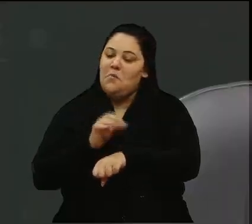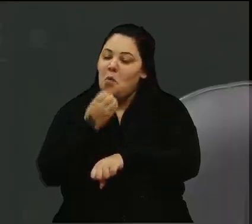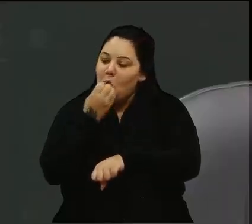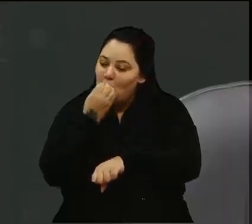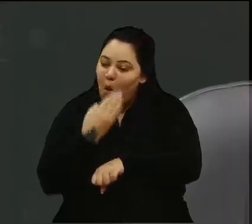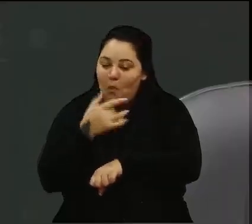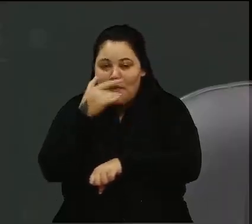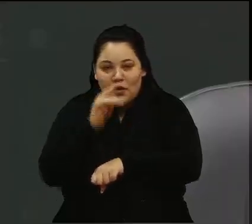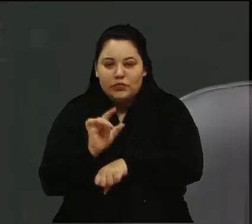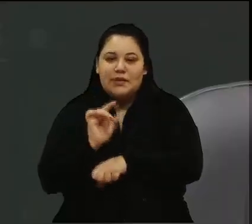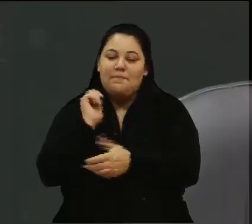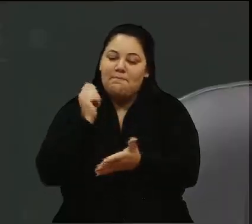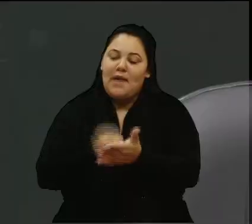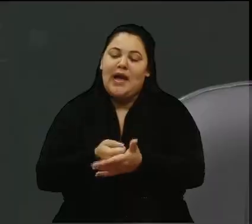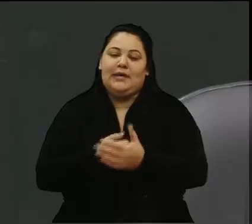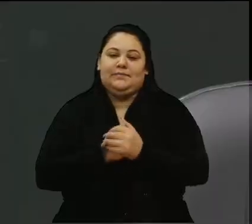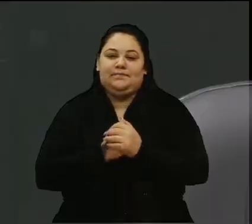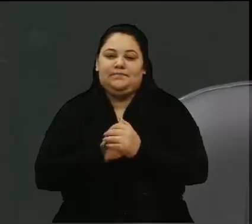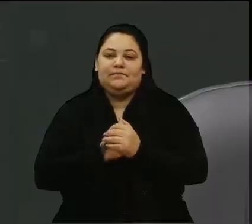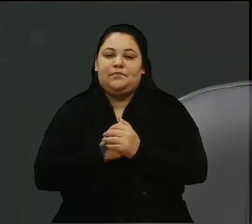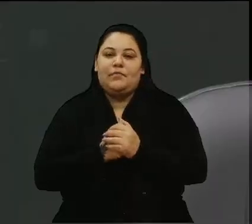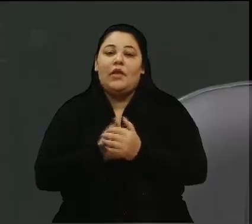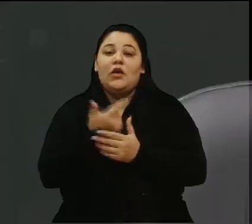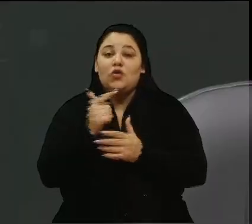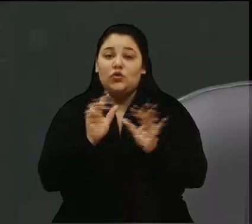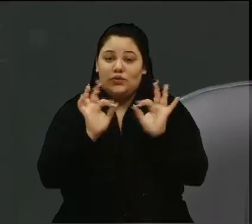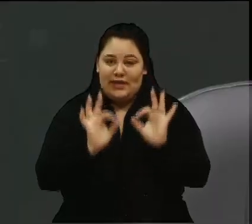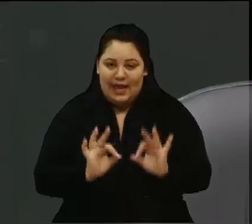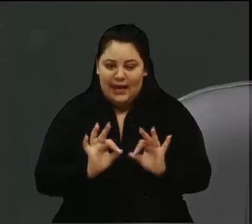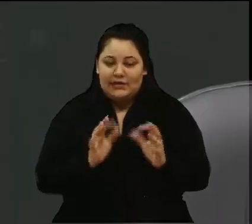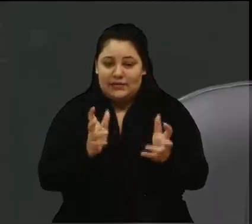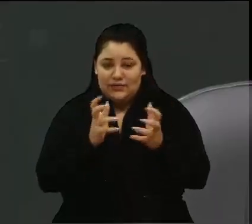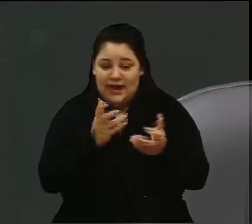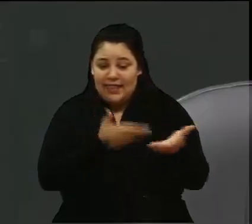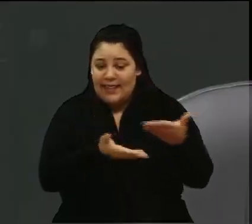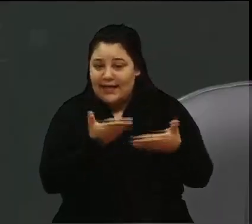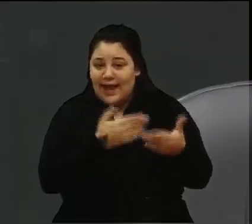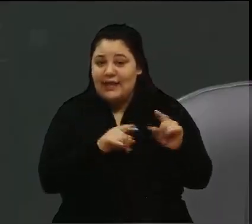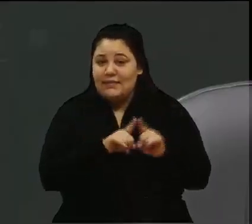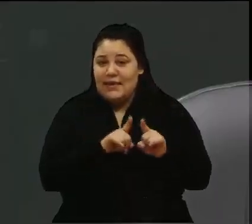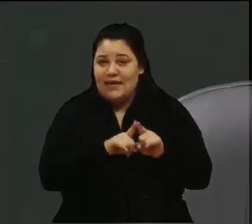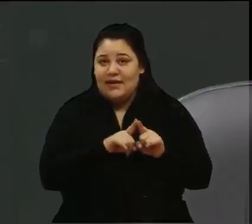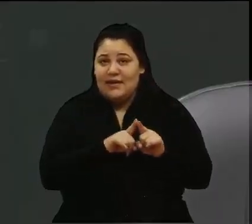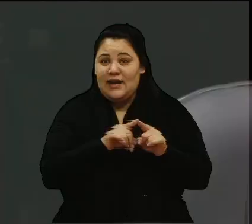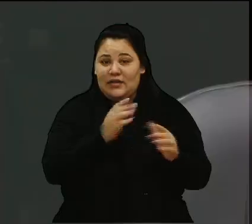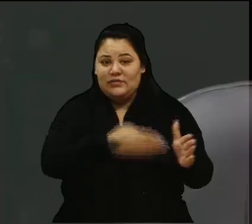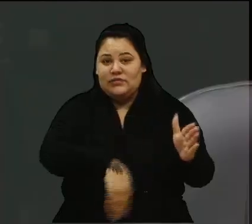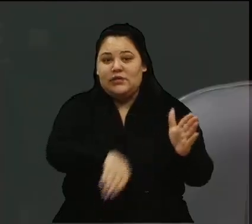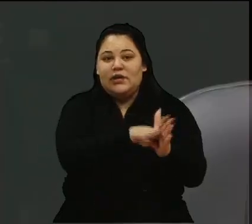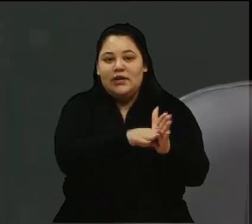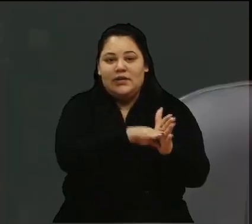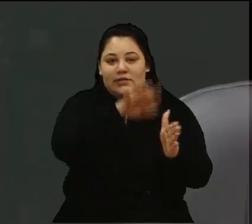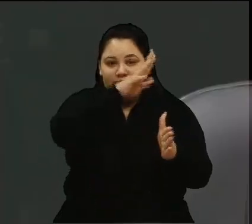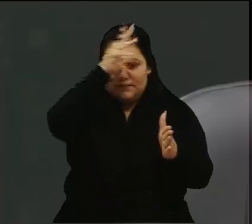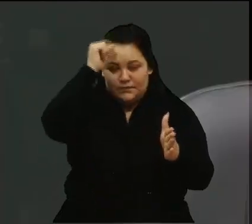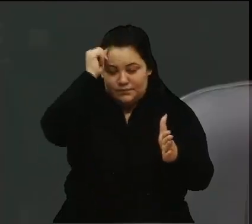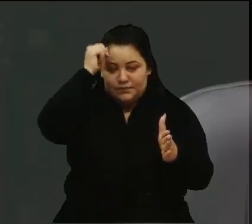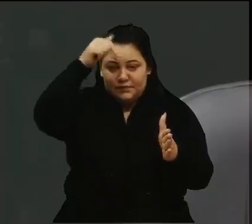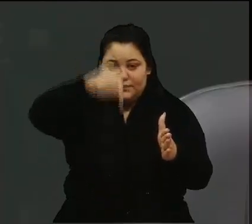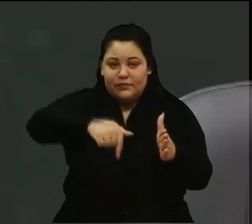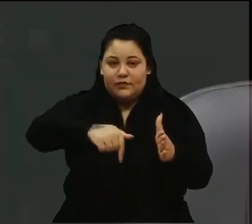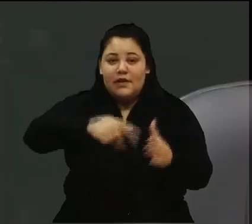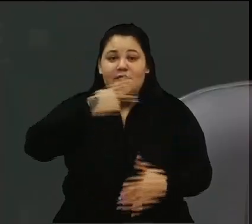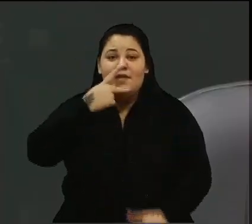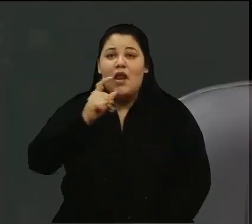possa regularizar. E outro detalhe que eu queria tratar é do estacionamento da prefeitura. Aqui